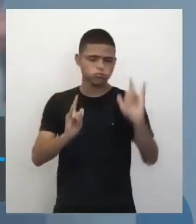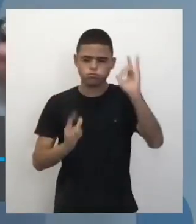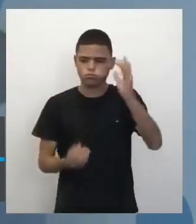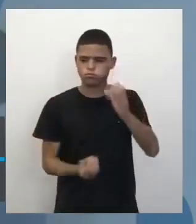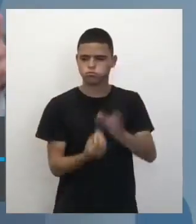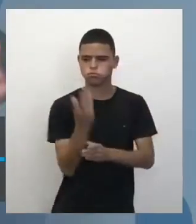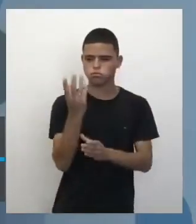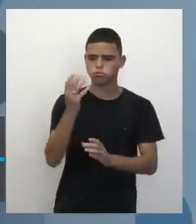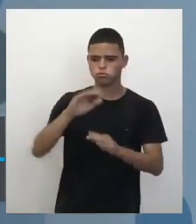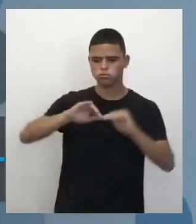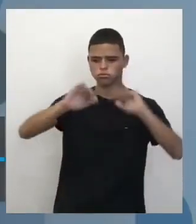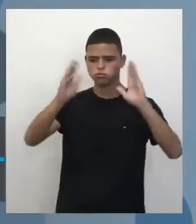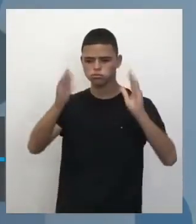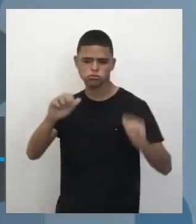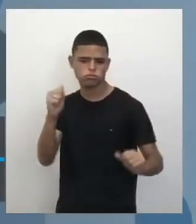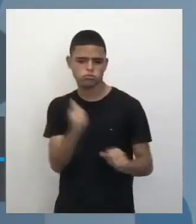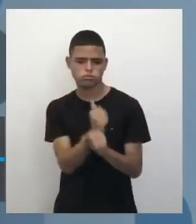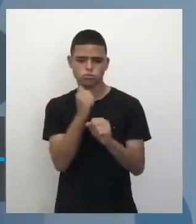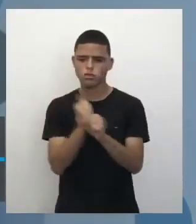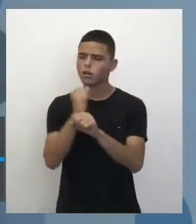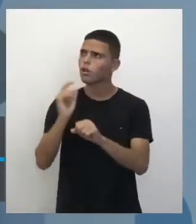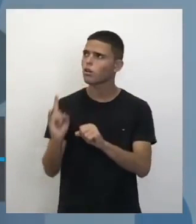montanhas de concreto, né? Selva de pedra.